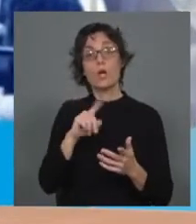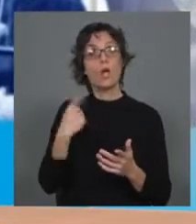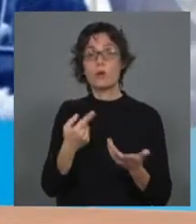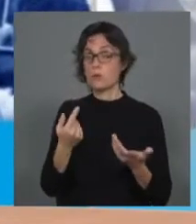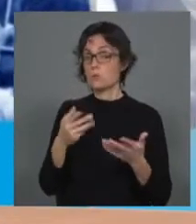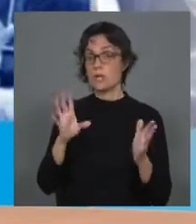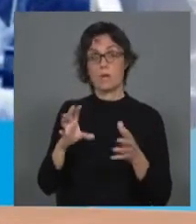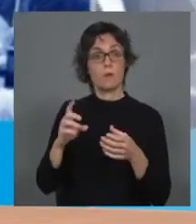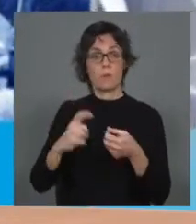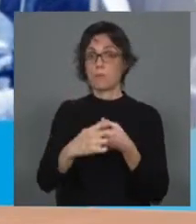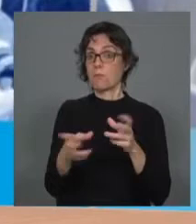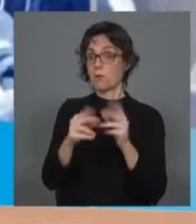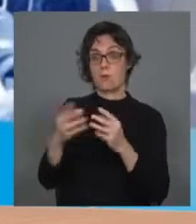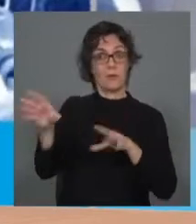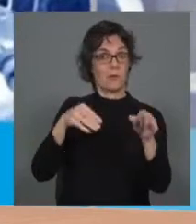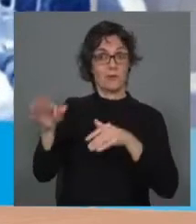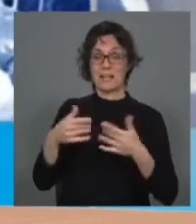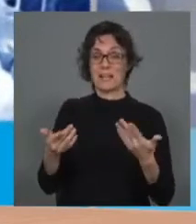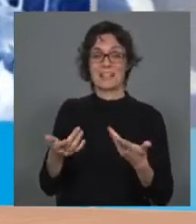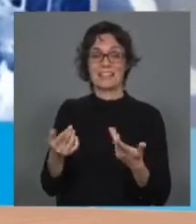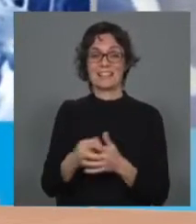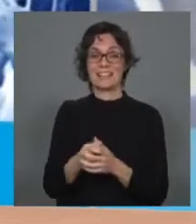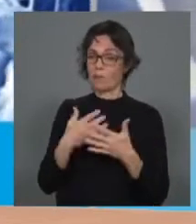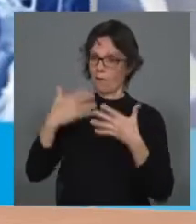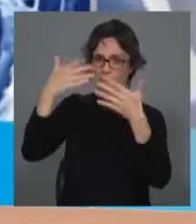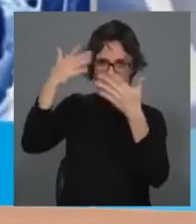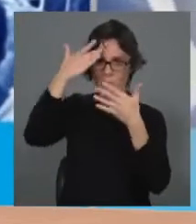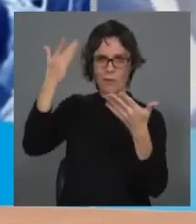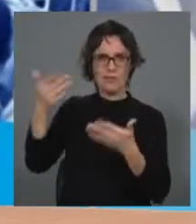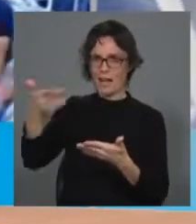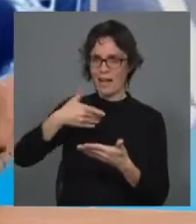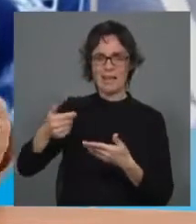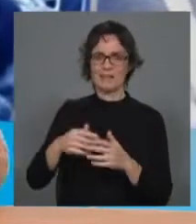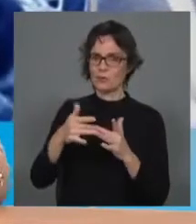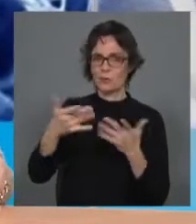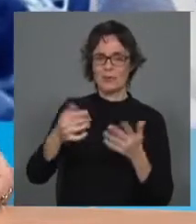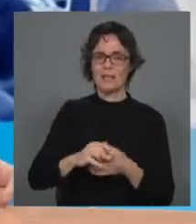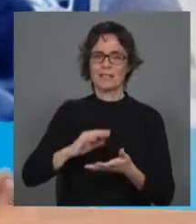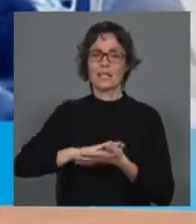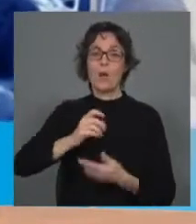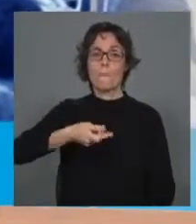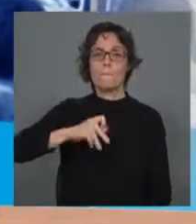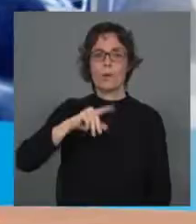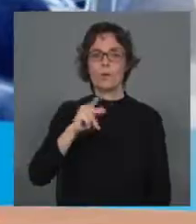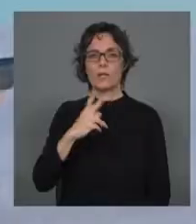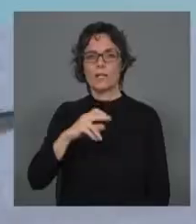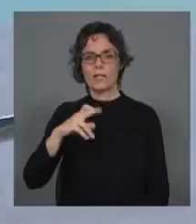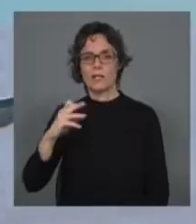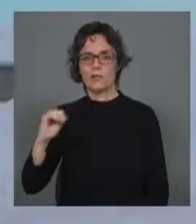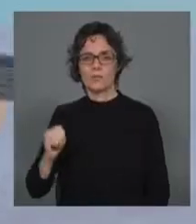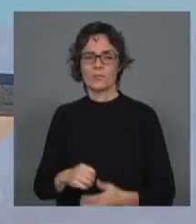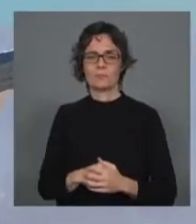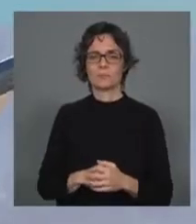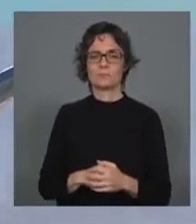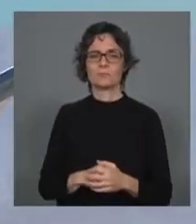mais colaborações, claro, se outras entidades queiram participar conosco, é só procurar a Paulinas. Perguntava-lhe que instrumento temos aqui,